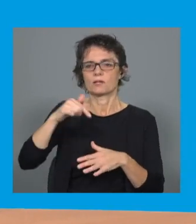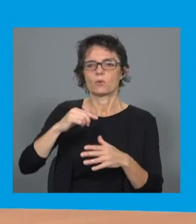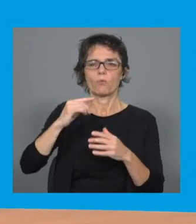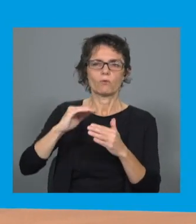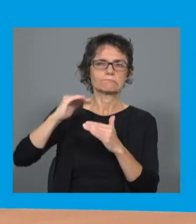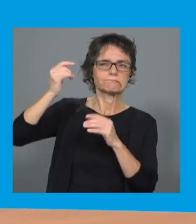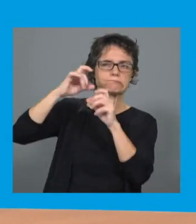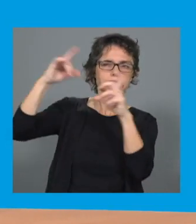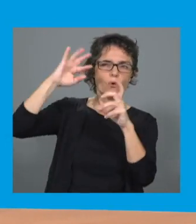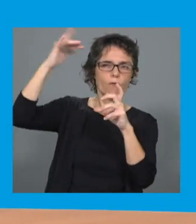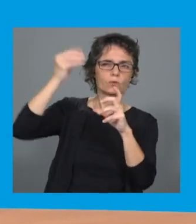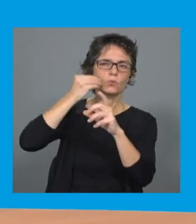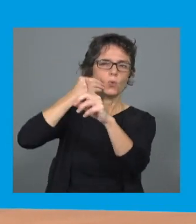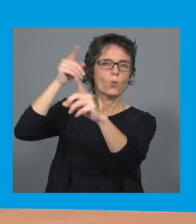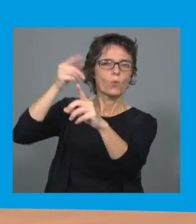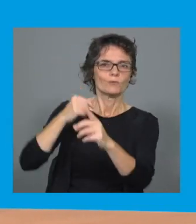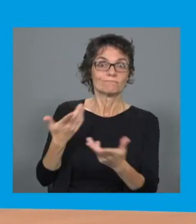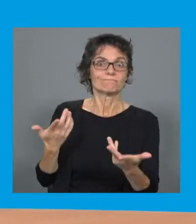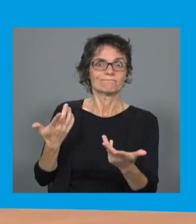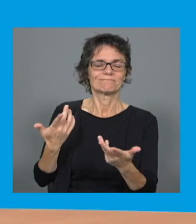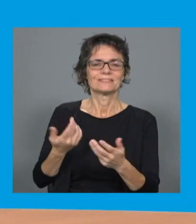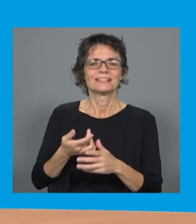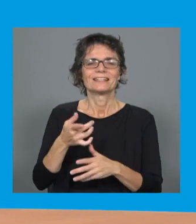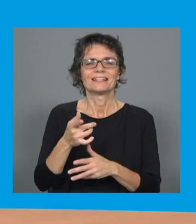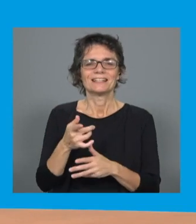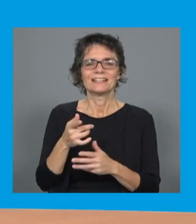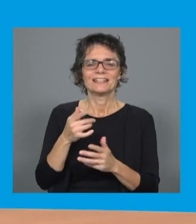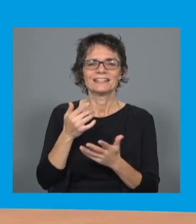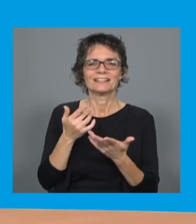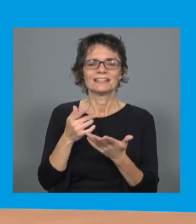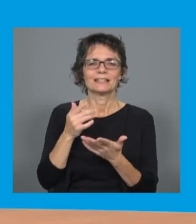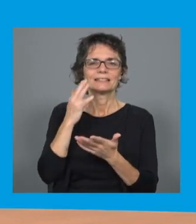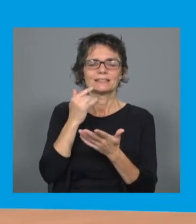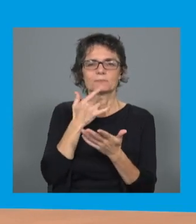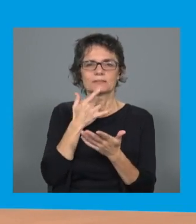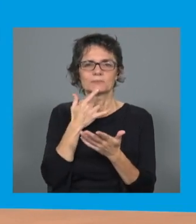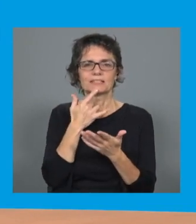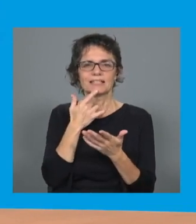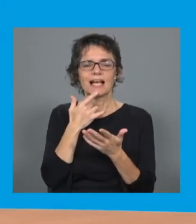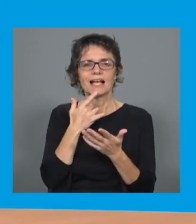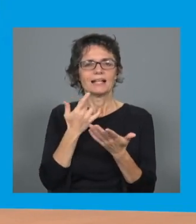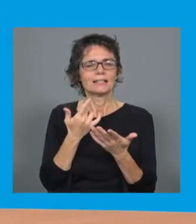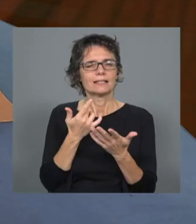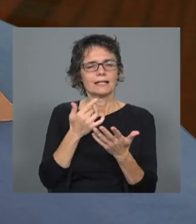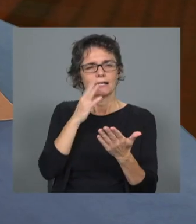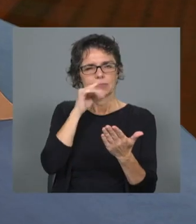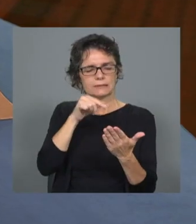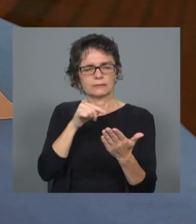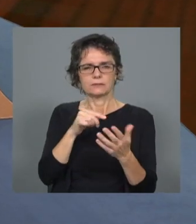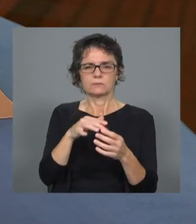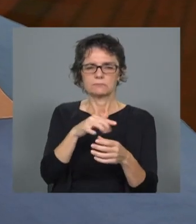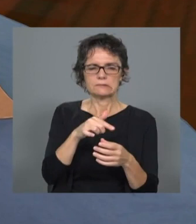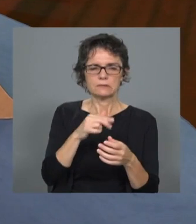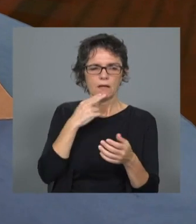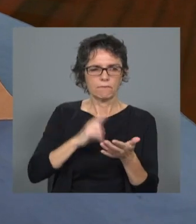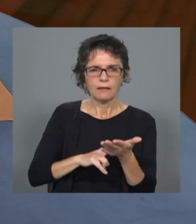como é que se contam a vida do dia de hoje e até que ponto é que aquilo é ou não é realidade e fantasia, não é? Como é que as coisas aconteceram mesmo,